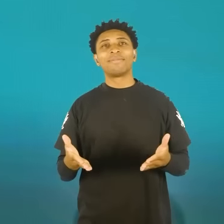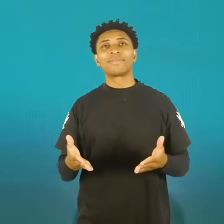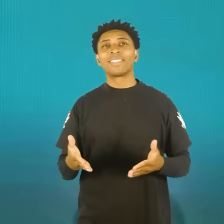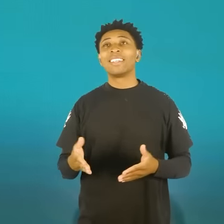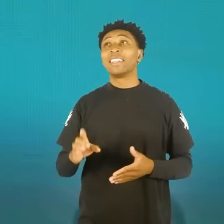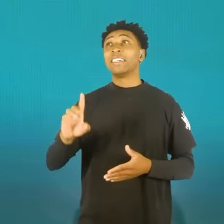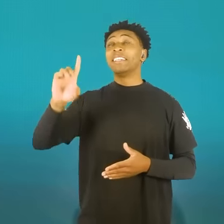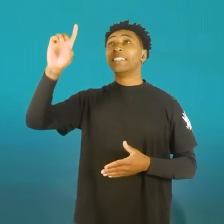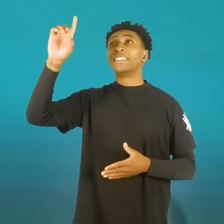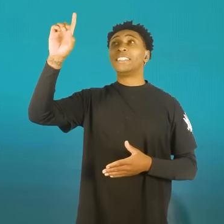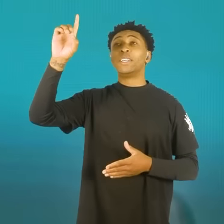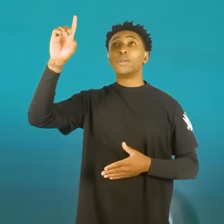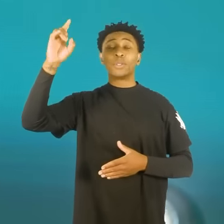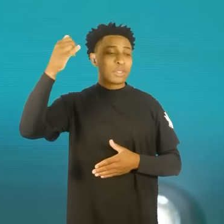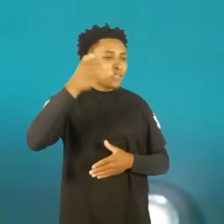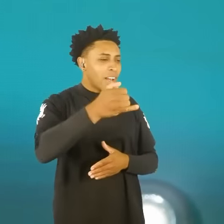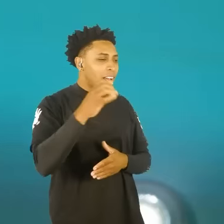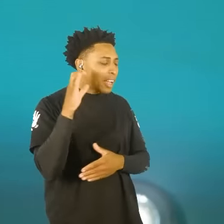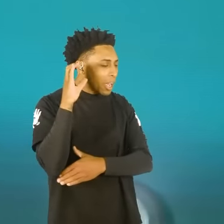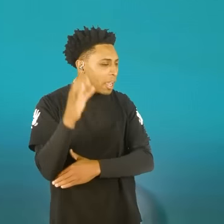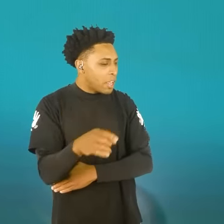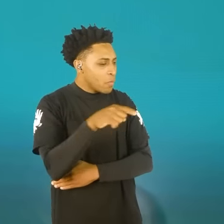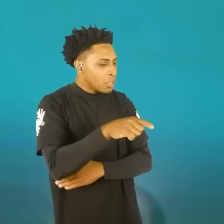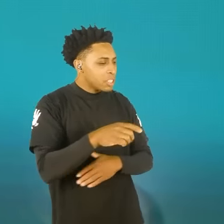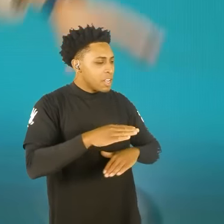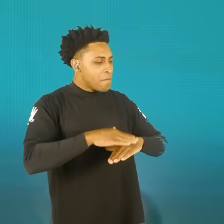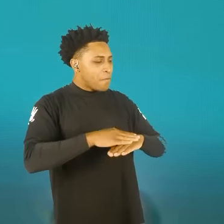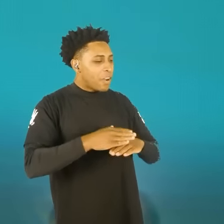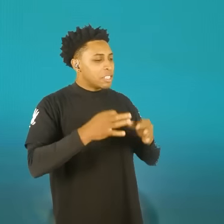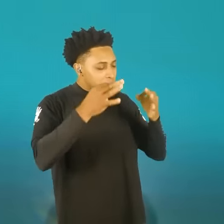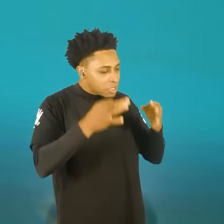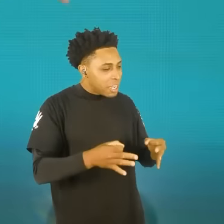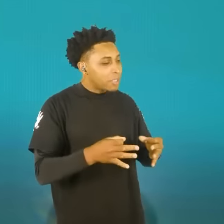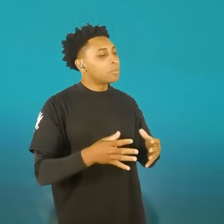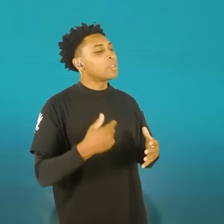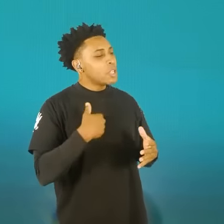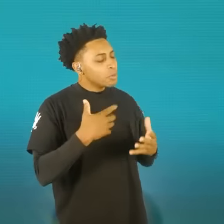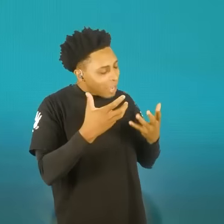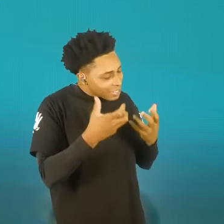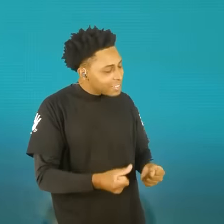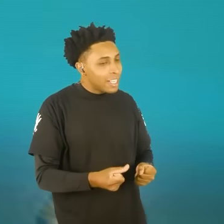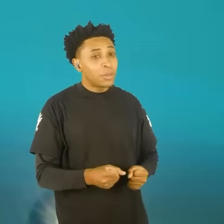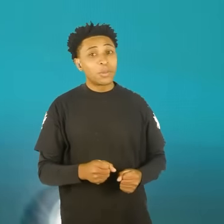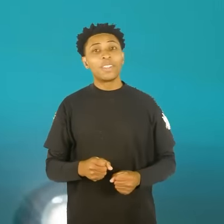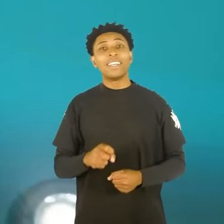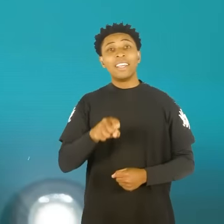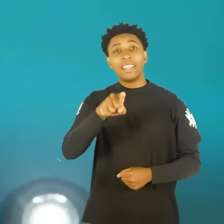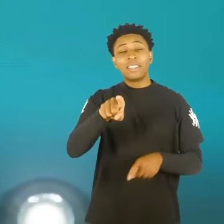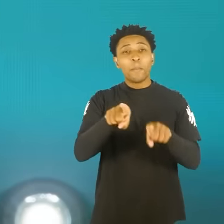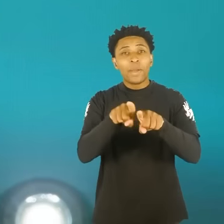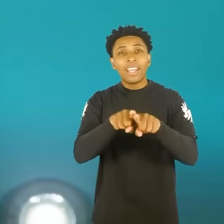mesmo Pai que está dizendo para Caim: olha, se você fizer o certo, eu te aceito. Ele também está aqui nesta noite.